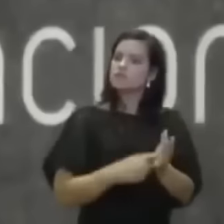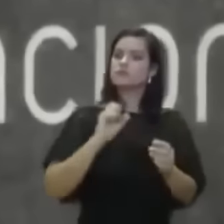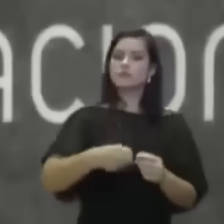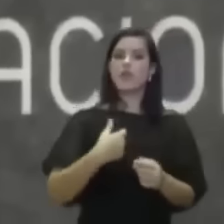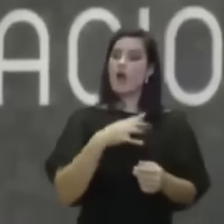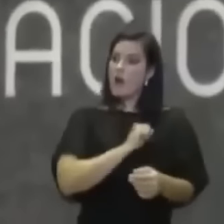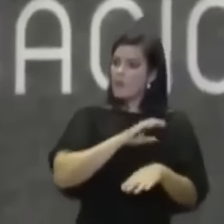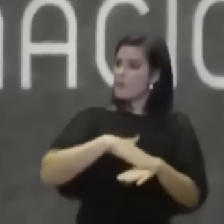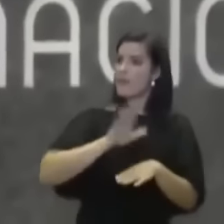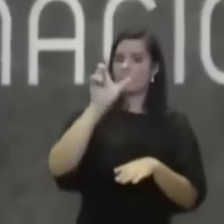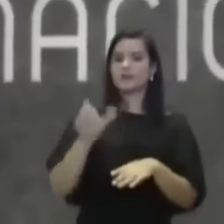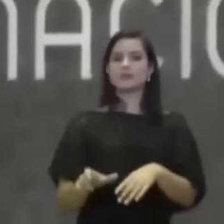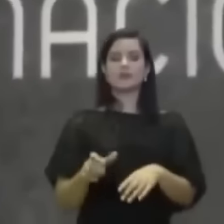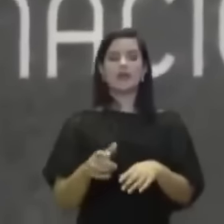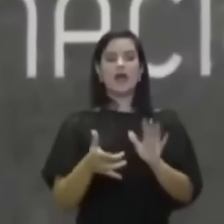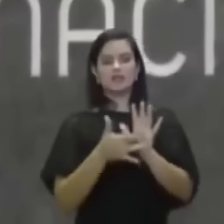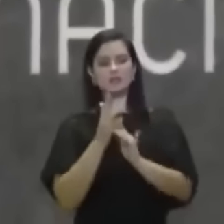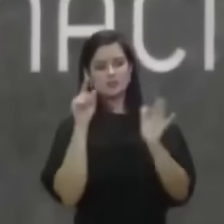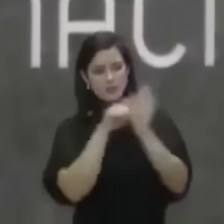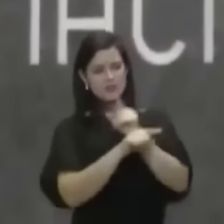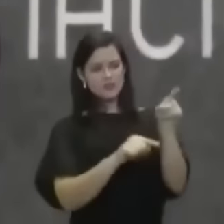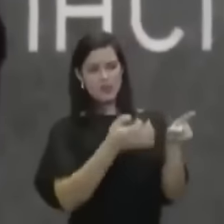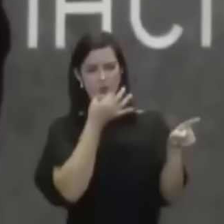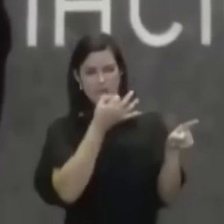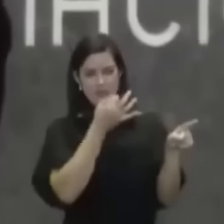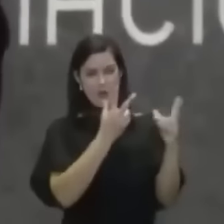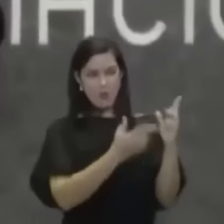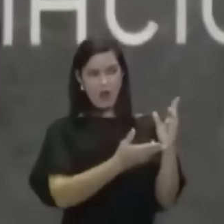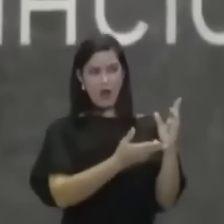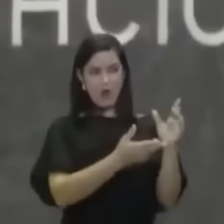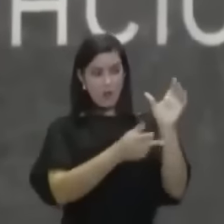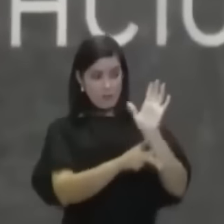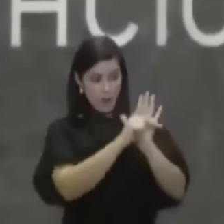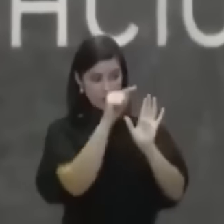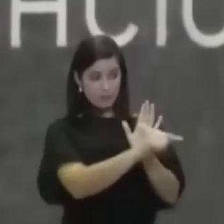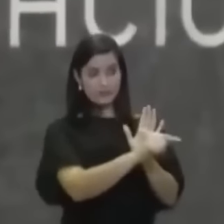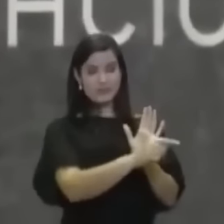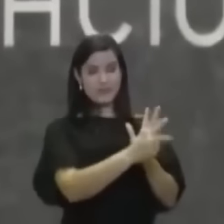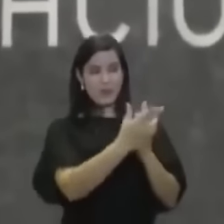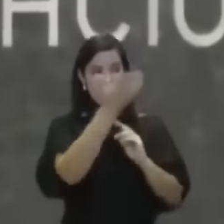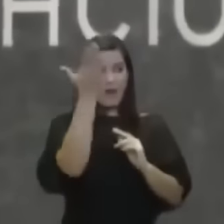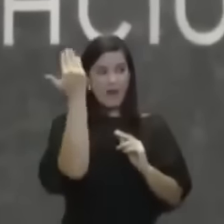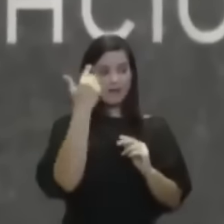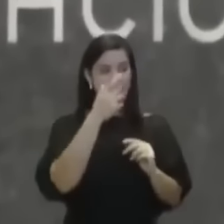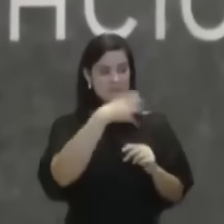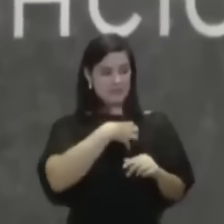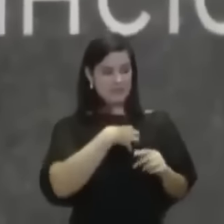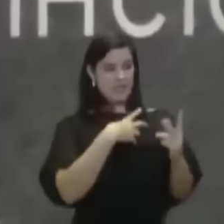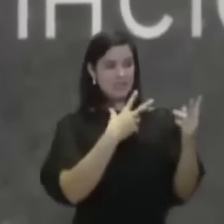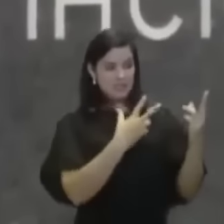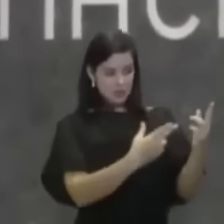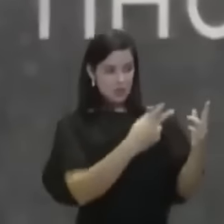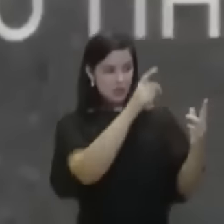que Jesus está perguntando para Pedro é o seguinte: Pedro, você ainda tem a mesma opinião a teu respeito? Você ainda mantém o mesmo autoconceito a teu